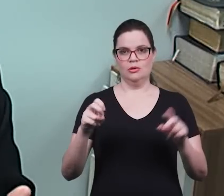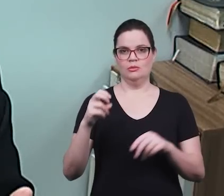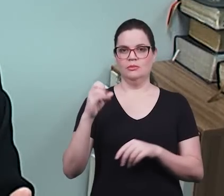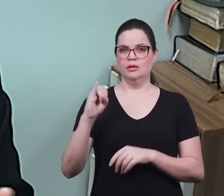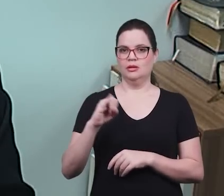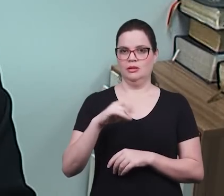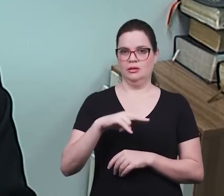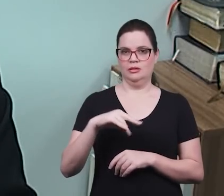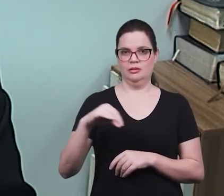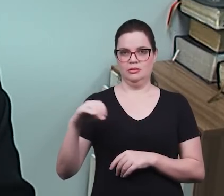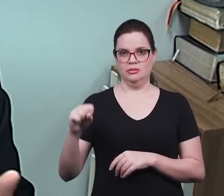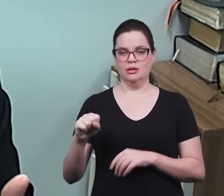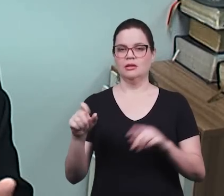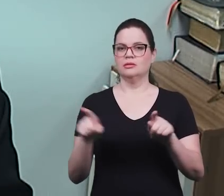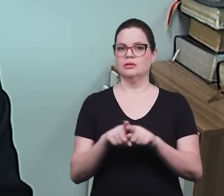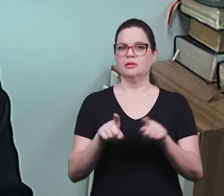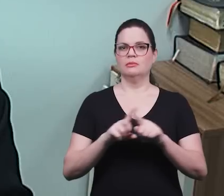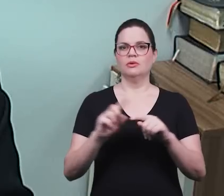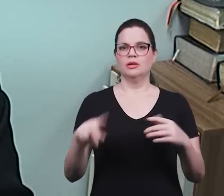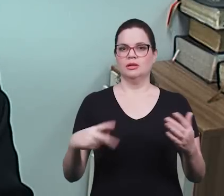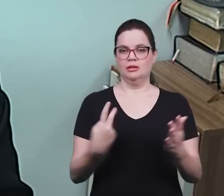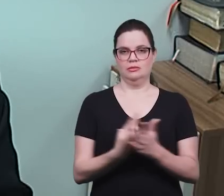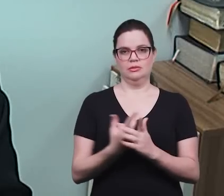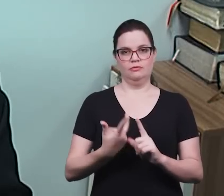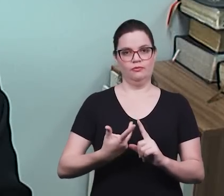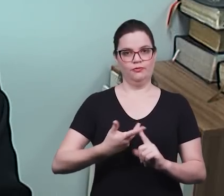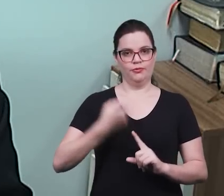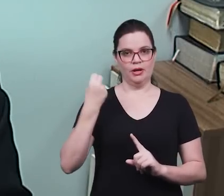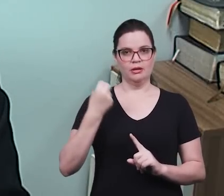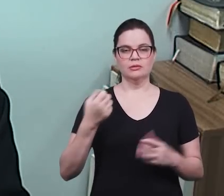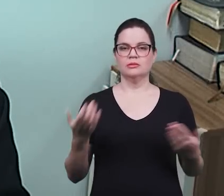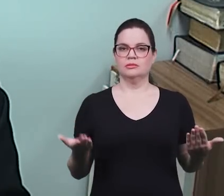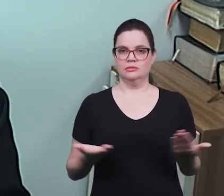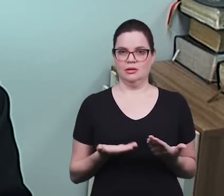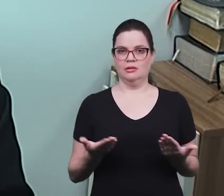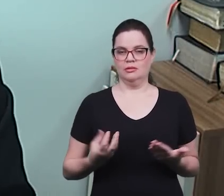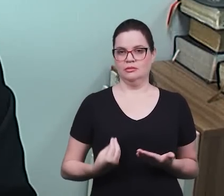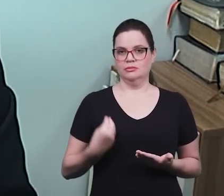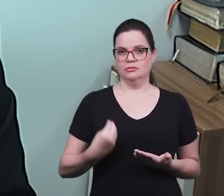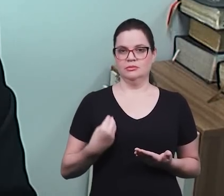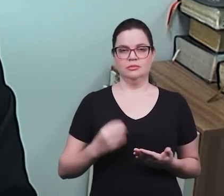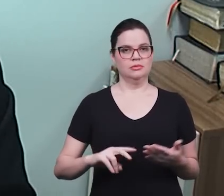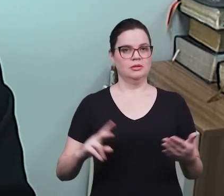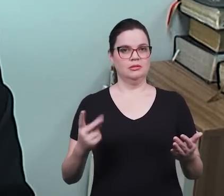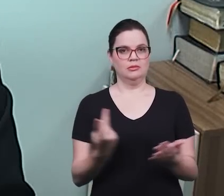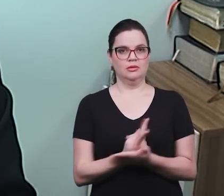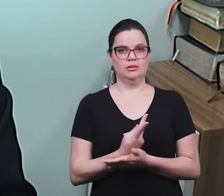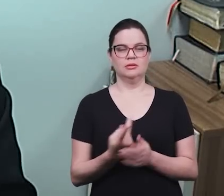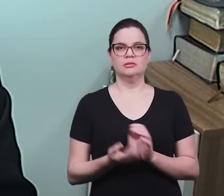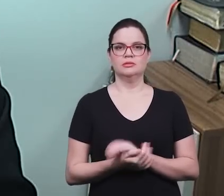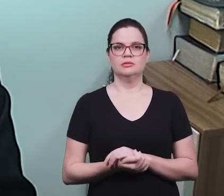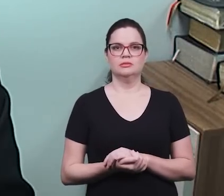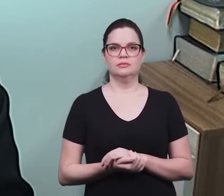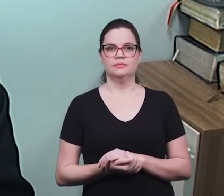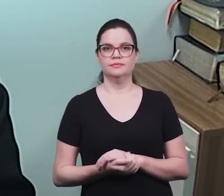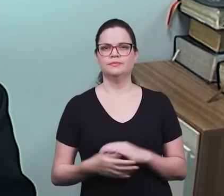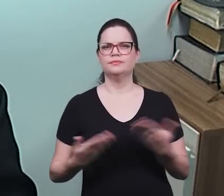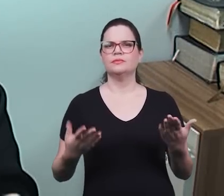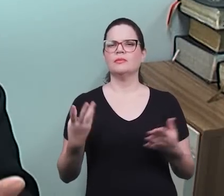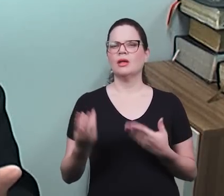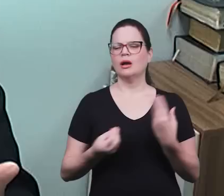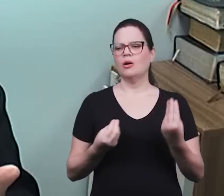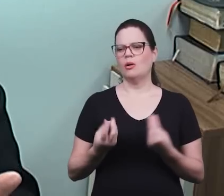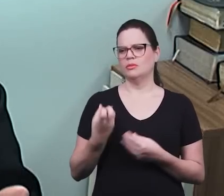o INSS e por essa fraude que está acontecendo, essa fraude que aconteceu, que está acontecendo. No meio dessa fraude, como é que